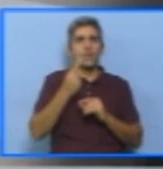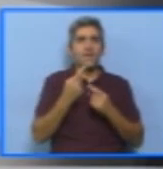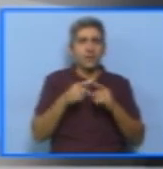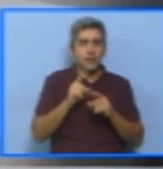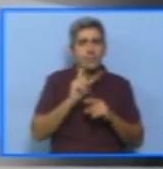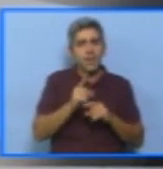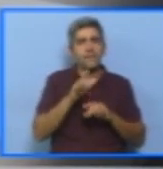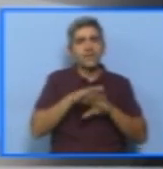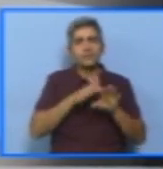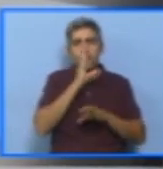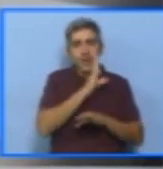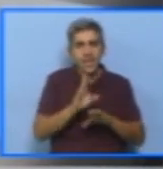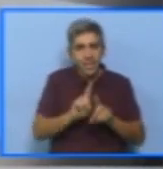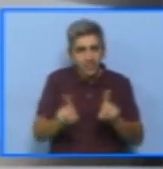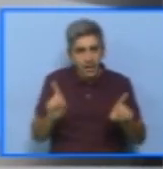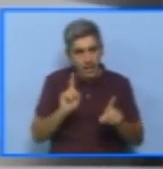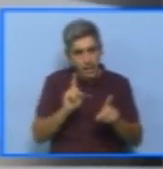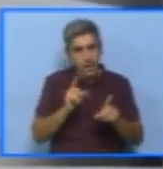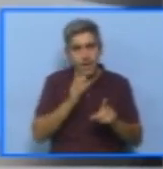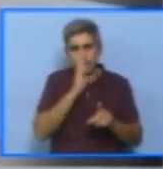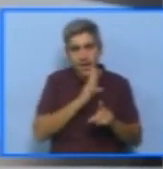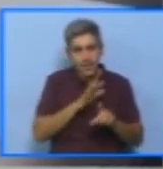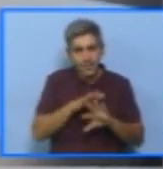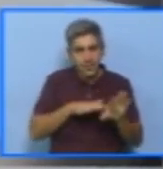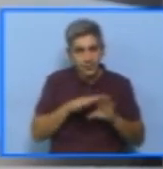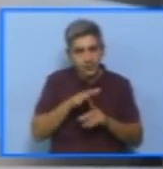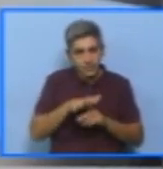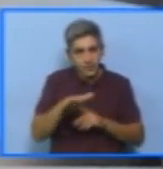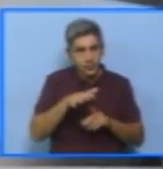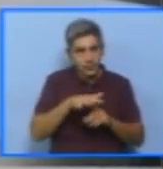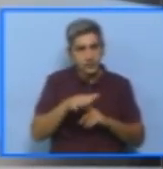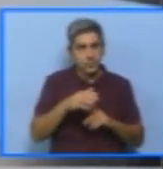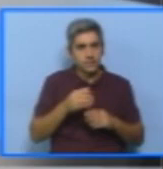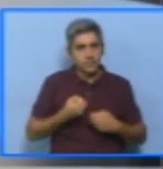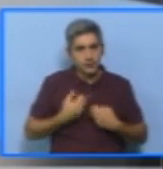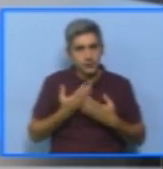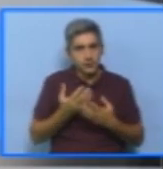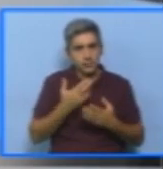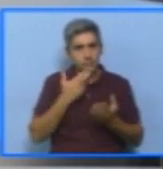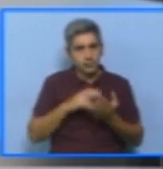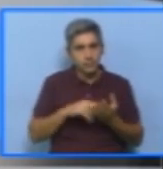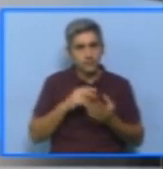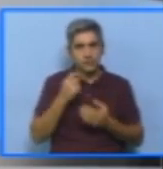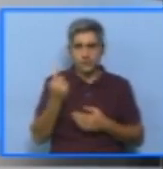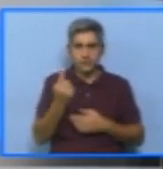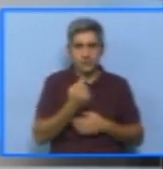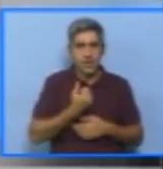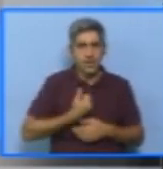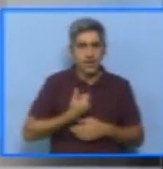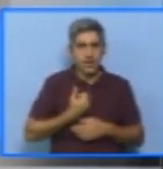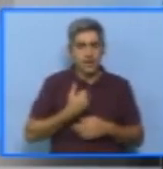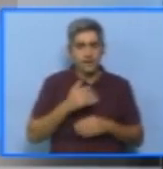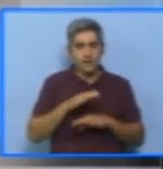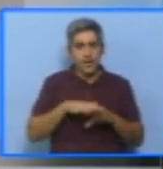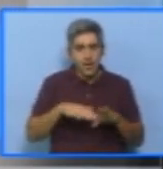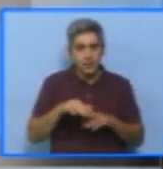forma diferente. A diferenciação faz-se pelas expressões concretas da sua identidade, do seu